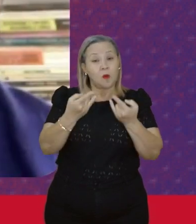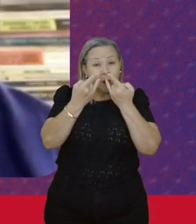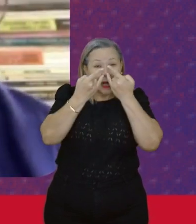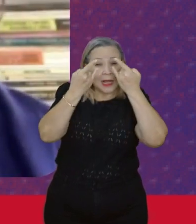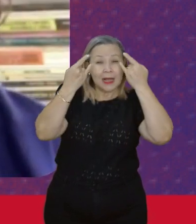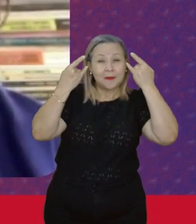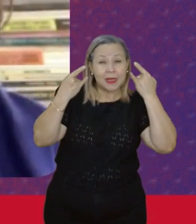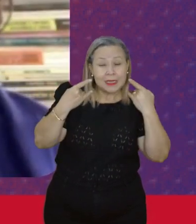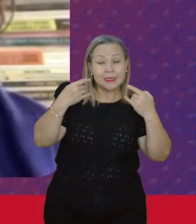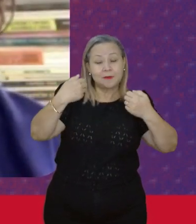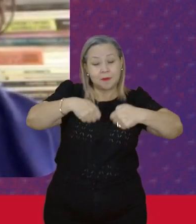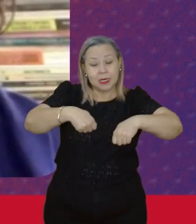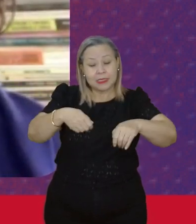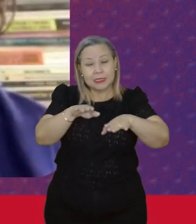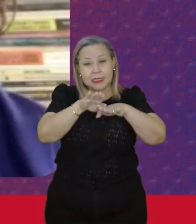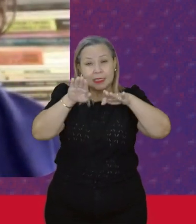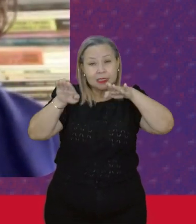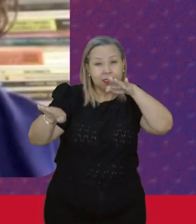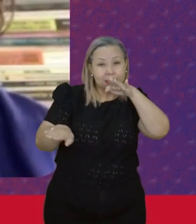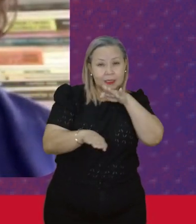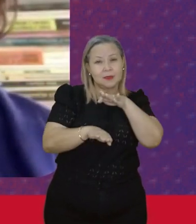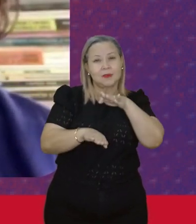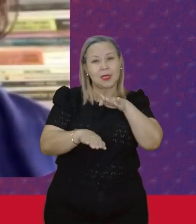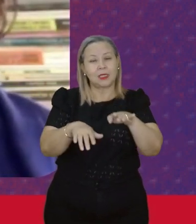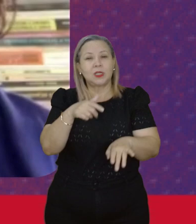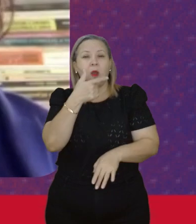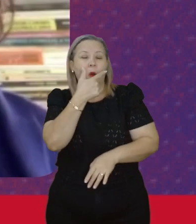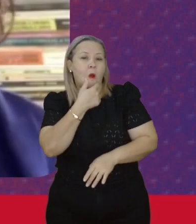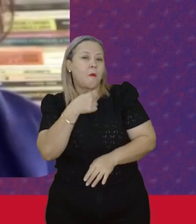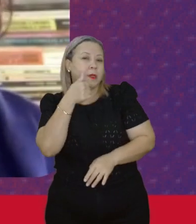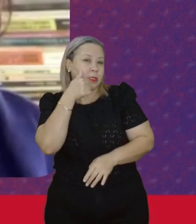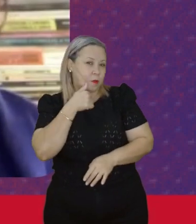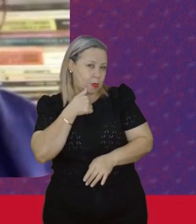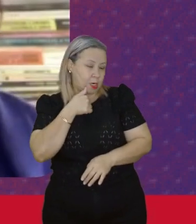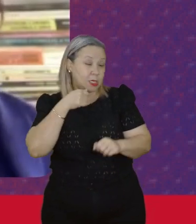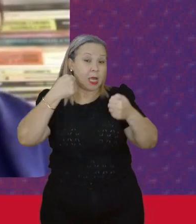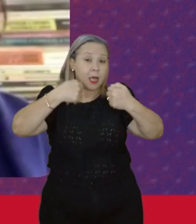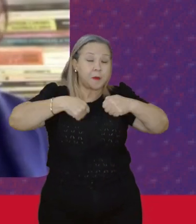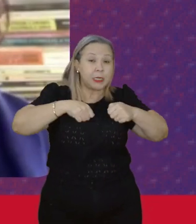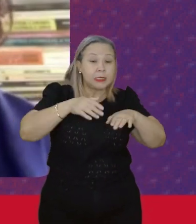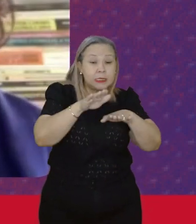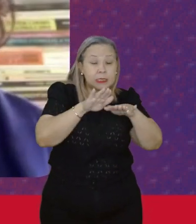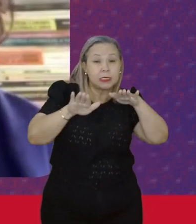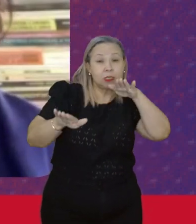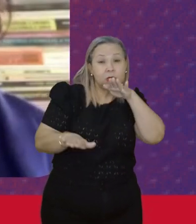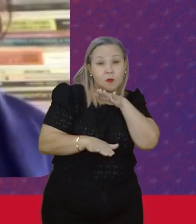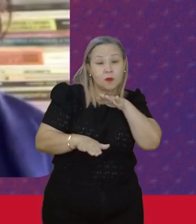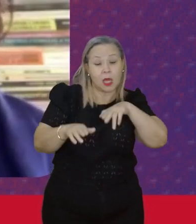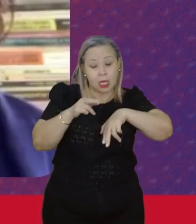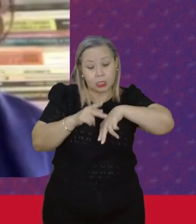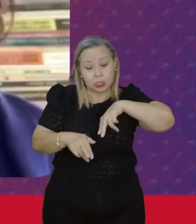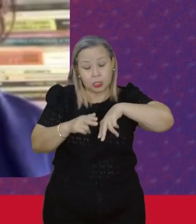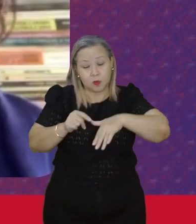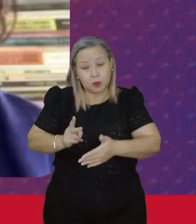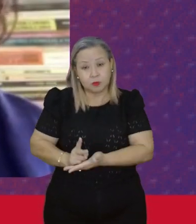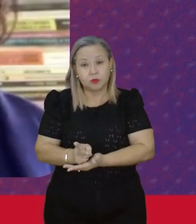precisa da desigualdade entre homens e mulheres e precisa da desigualdade de gênero para se